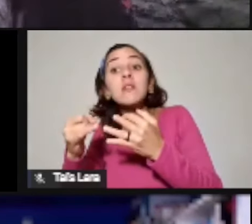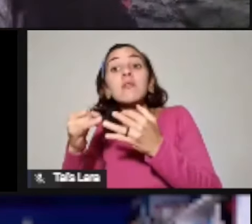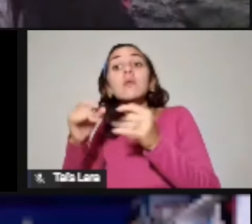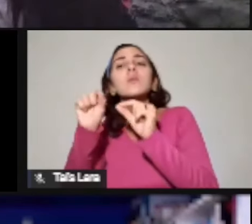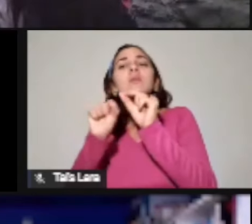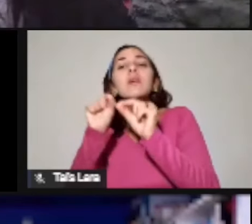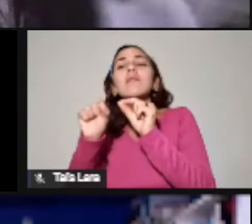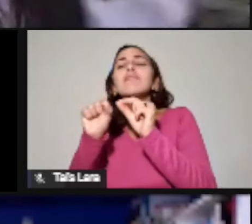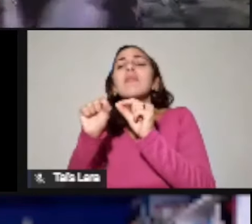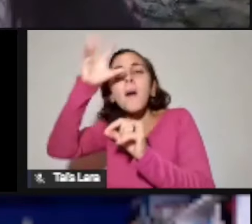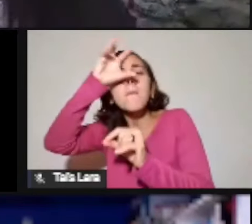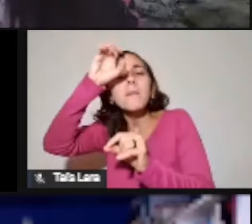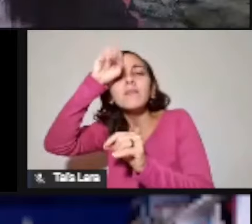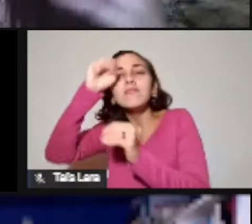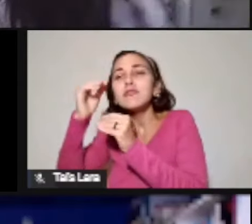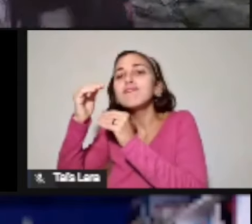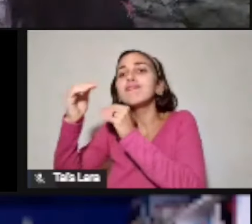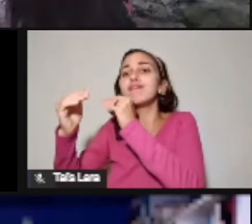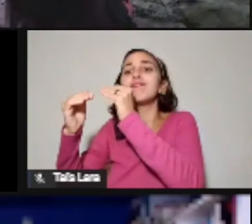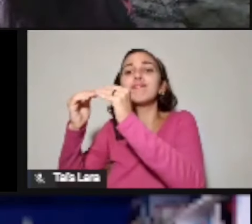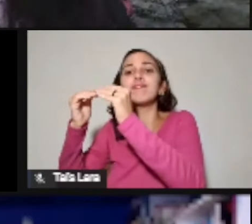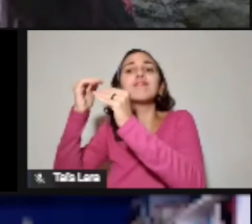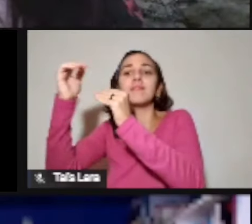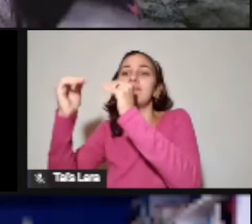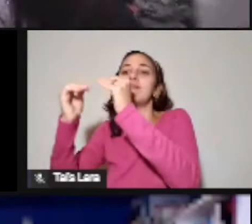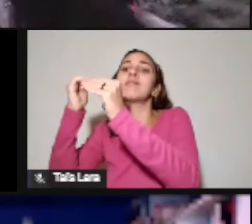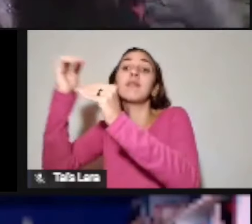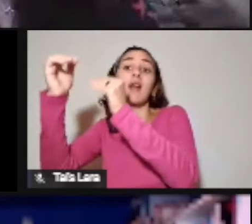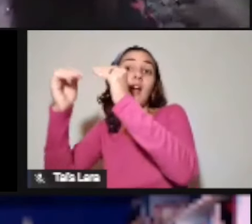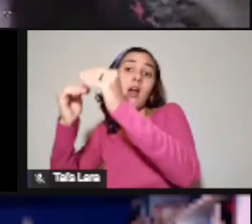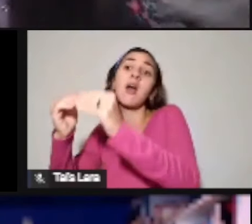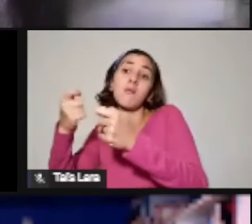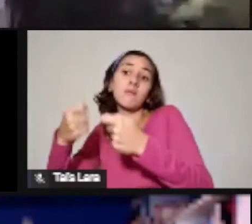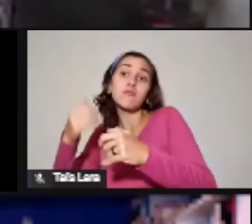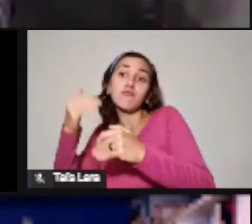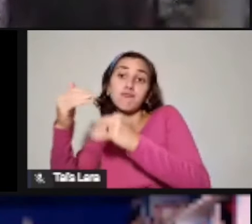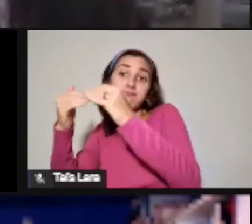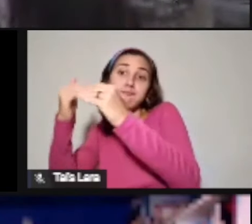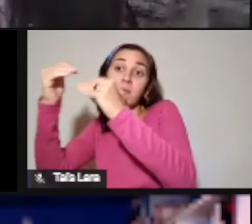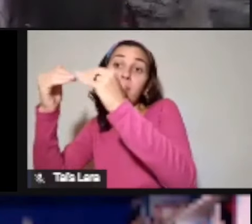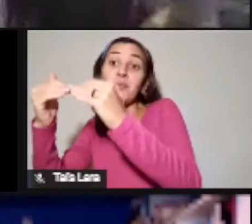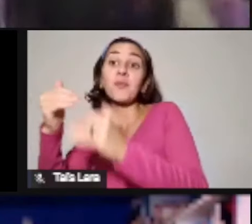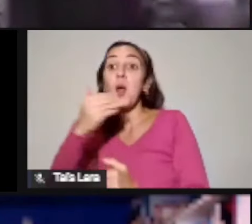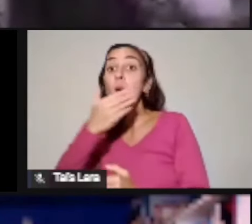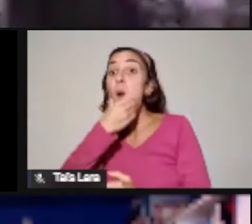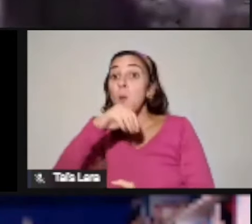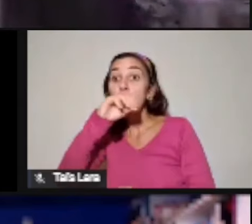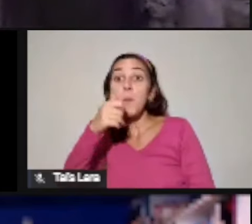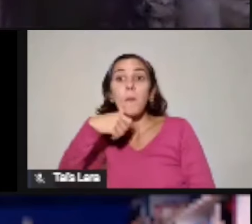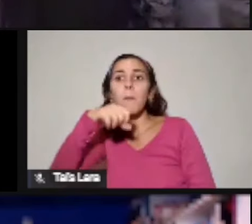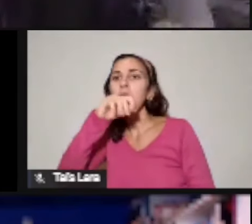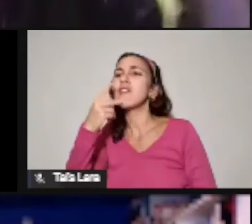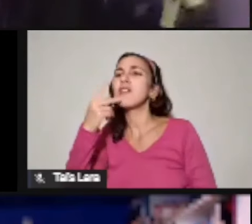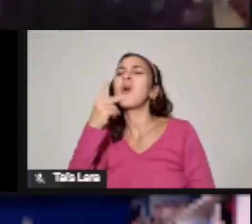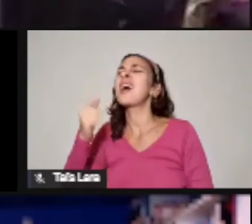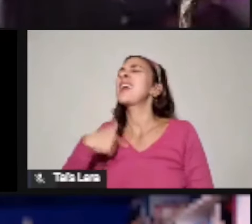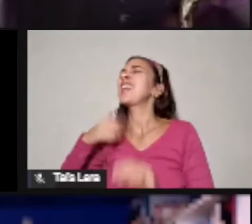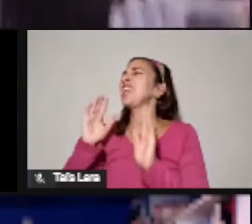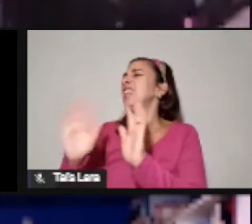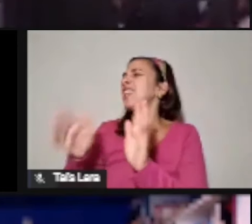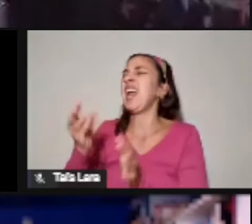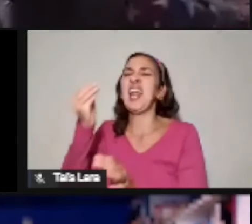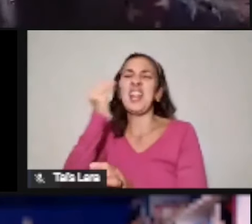pais chegaram lá, né? O pai e a mãe chegaram lá nesse grupo, eles falaram que era assim que funcionava, que já tinha tentado de tudo. E aí outras